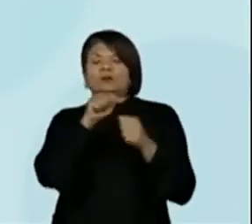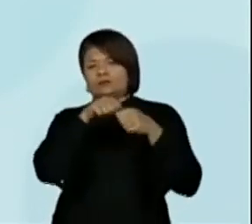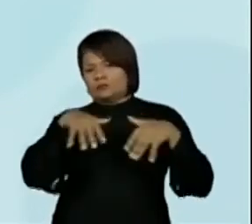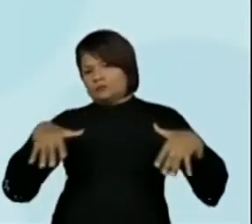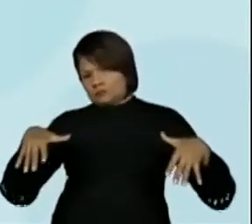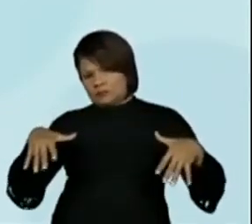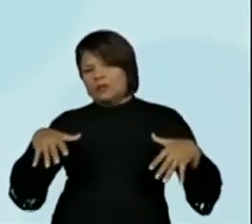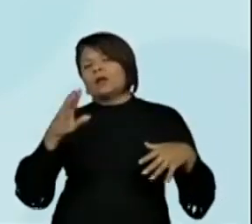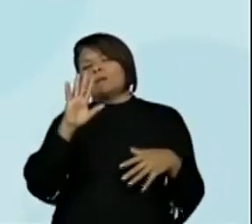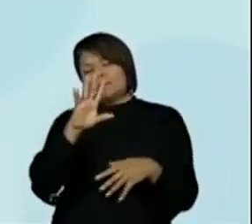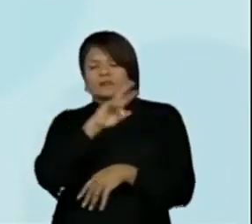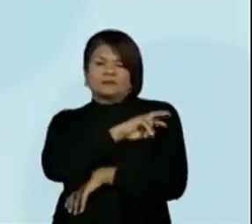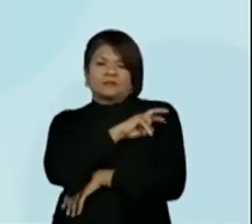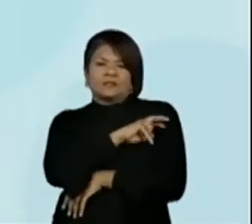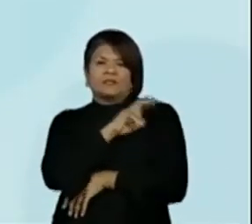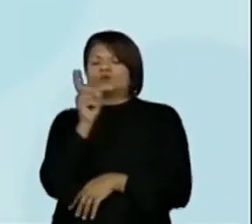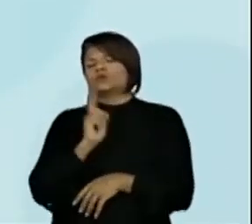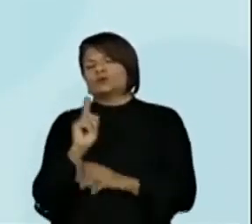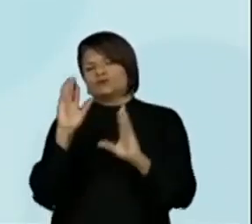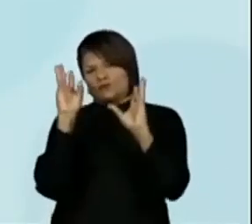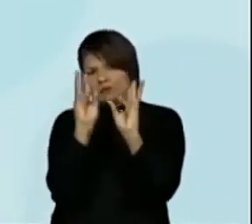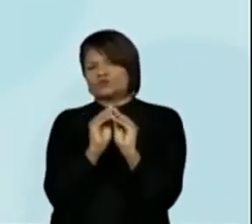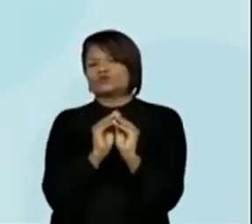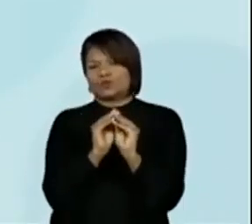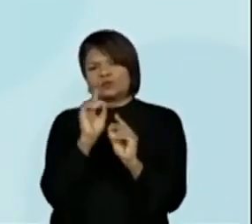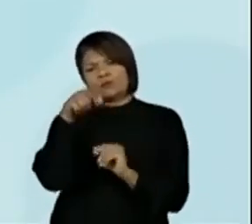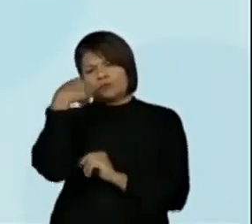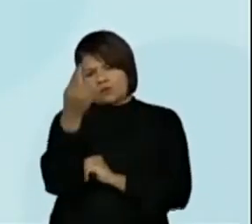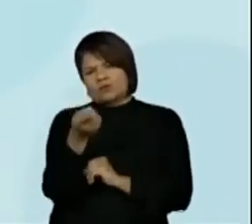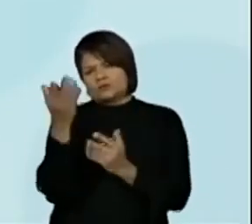trouxe um mapa para vocês aqui no 5º. Quem sabe